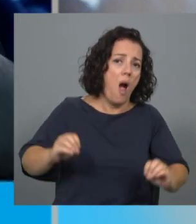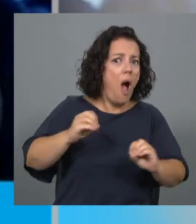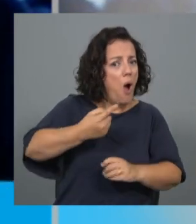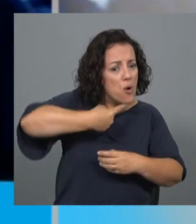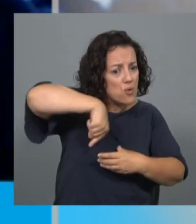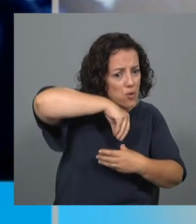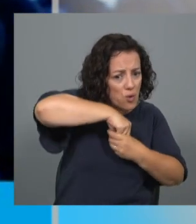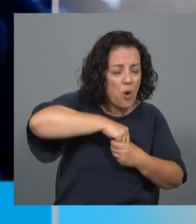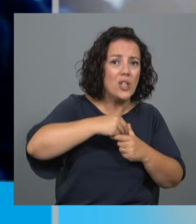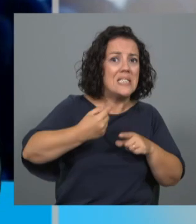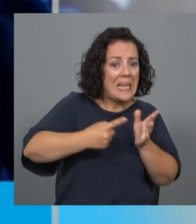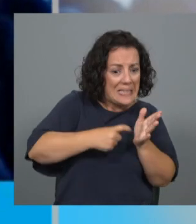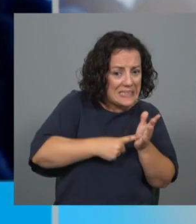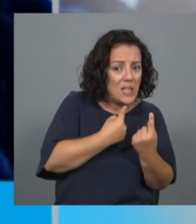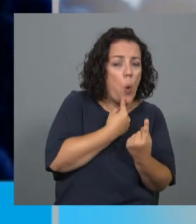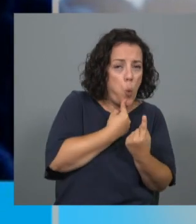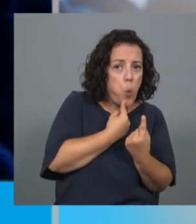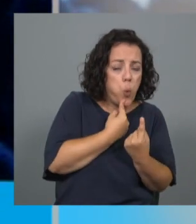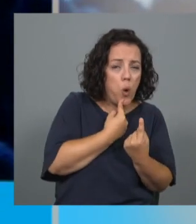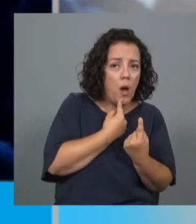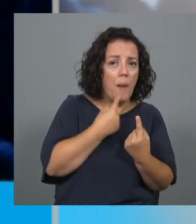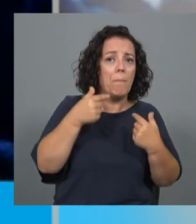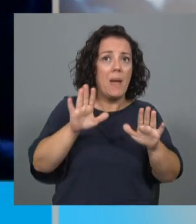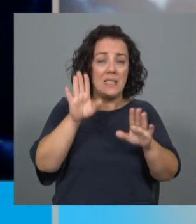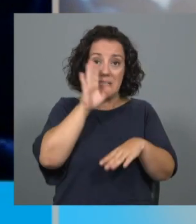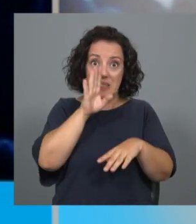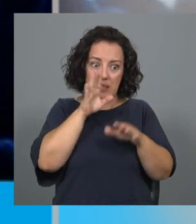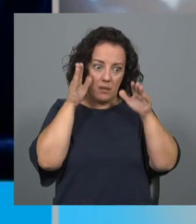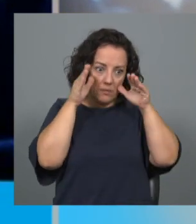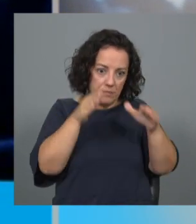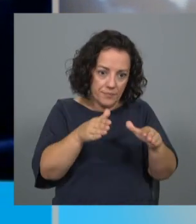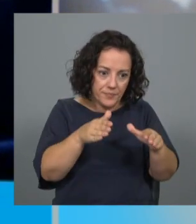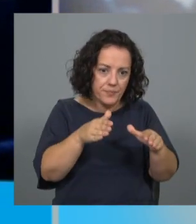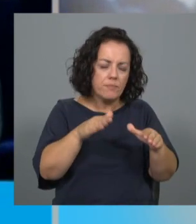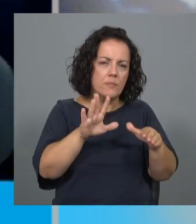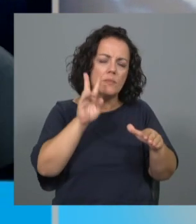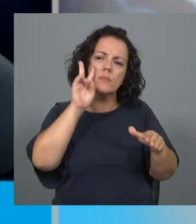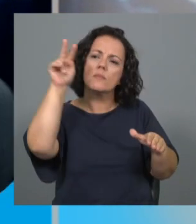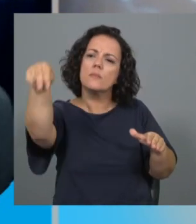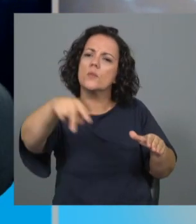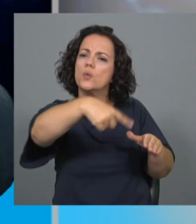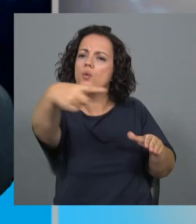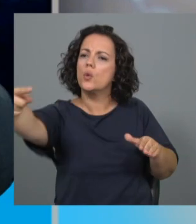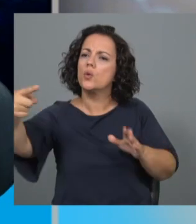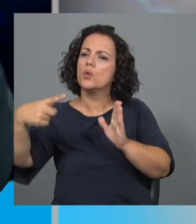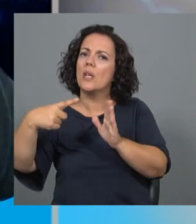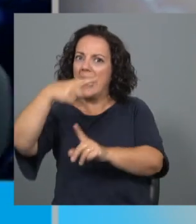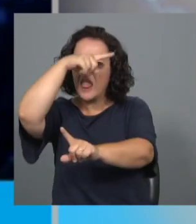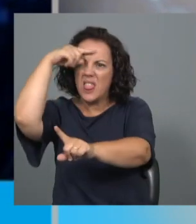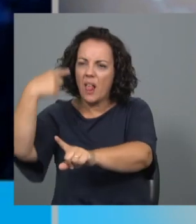ao concentrarmos também das dificuldades dos outros, nós mesmos somos